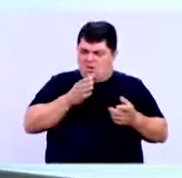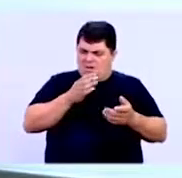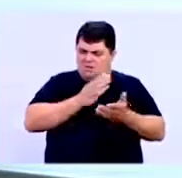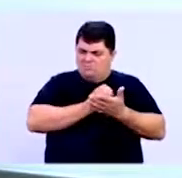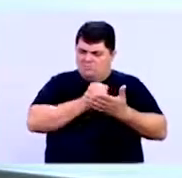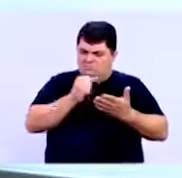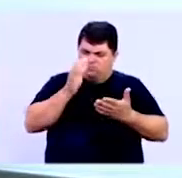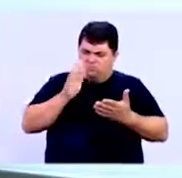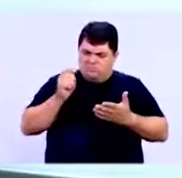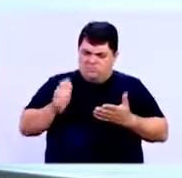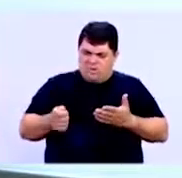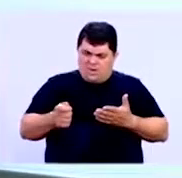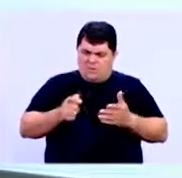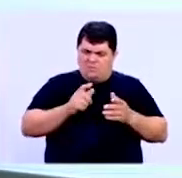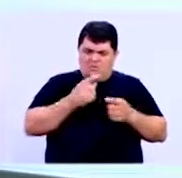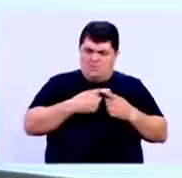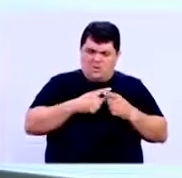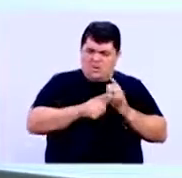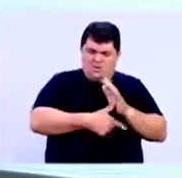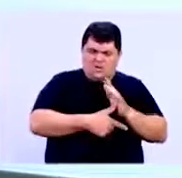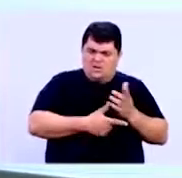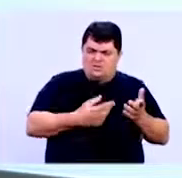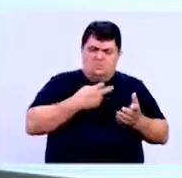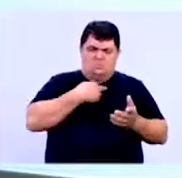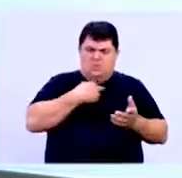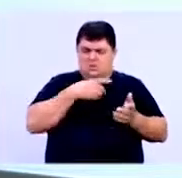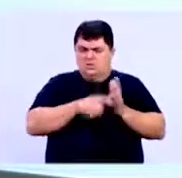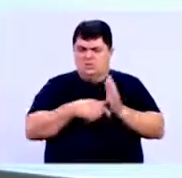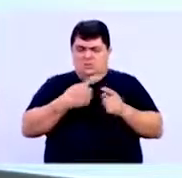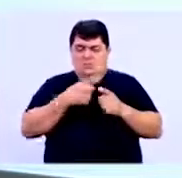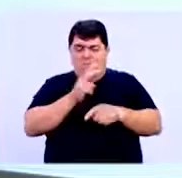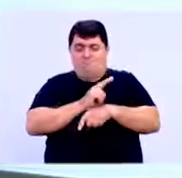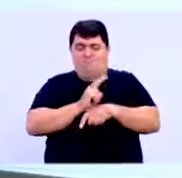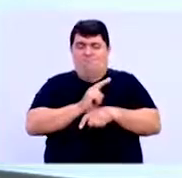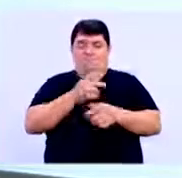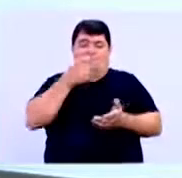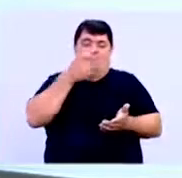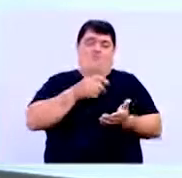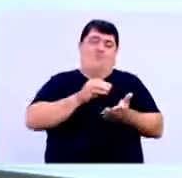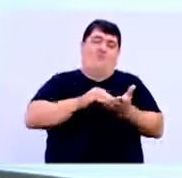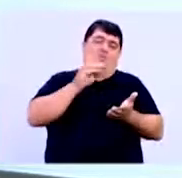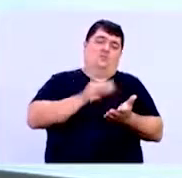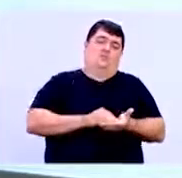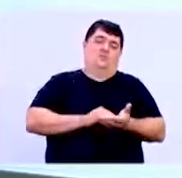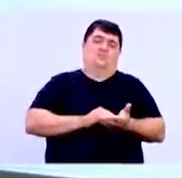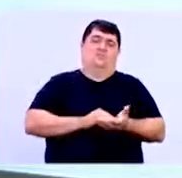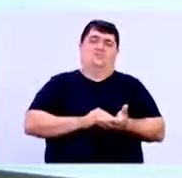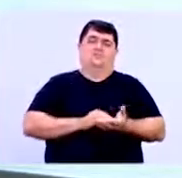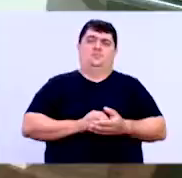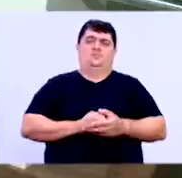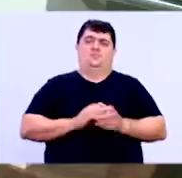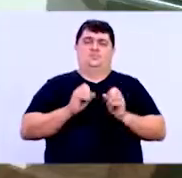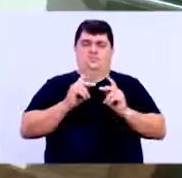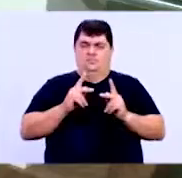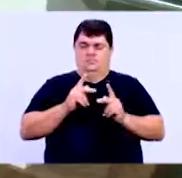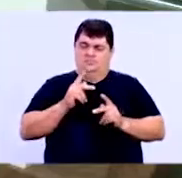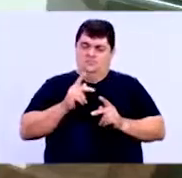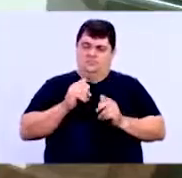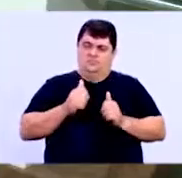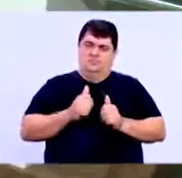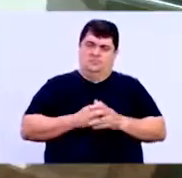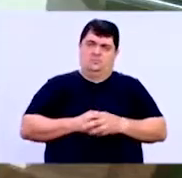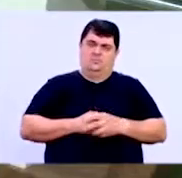recurso financeiro, com um controle mais eficaz que ela deveria ter feito, né? Num determinado espaço de tempo. Tudo bem, professora? Então,